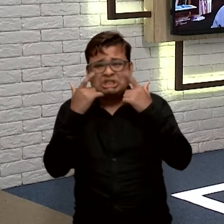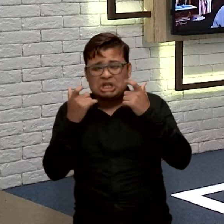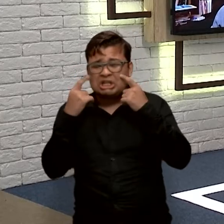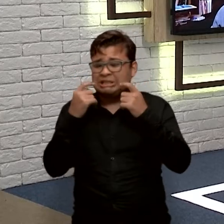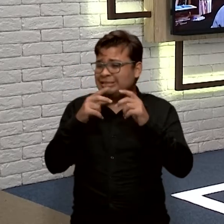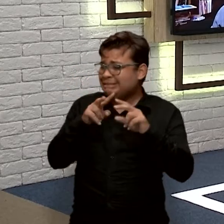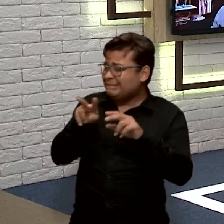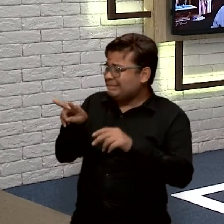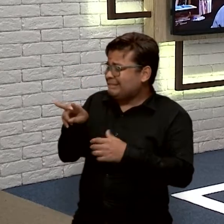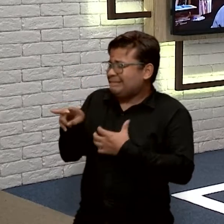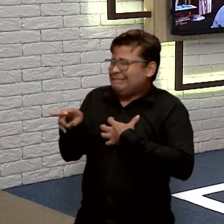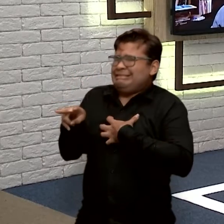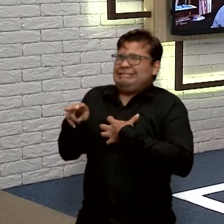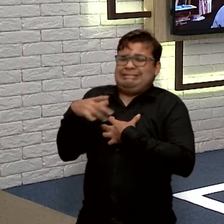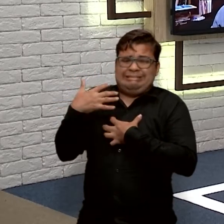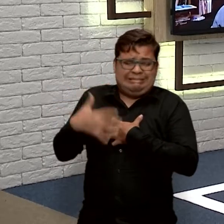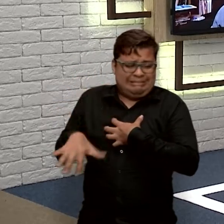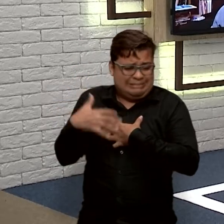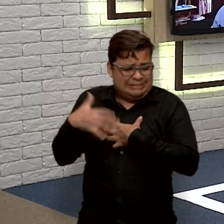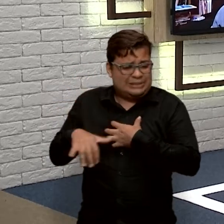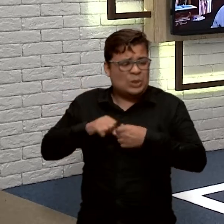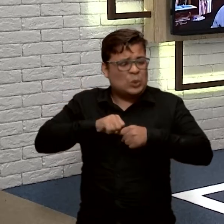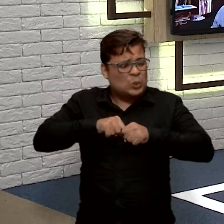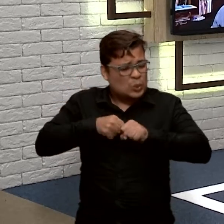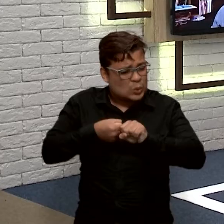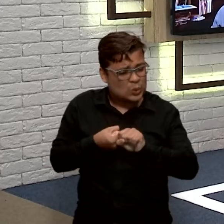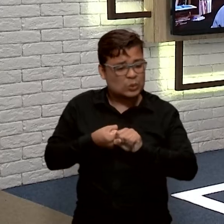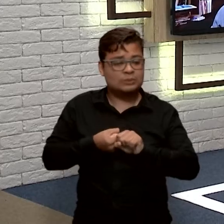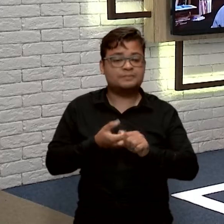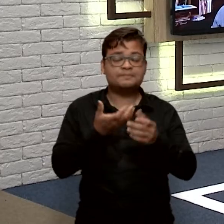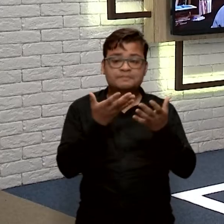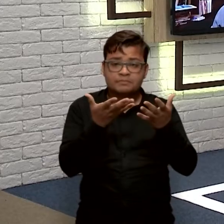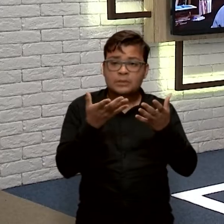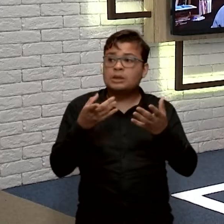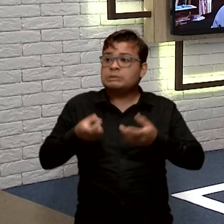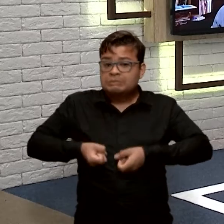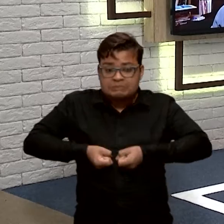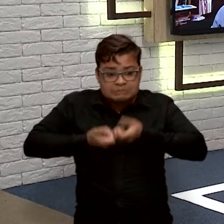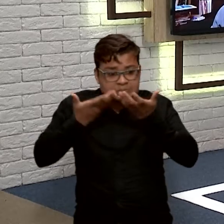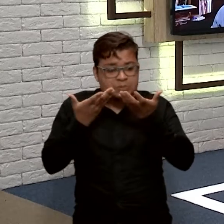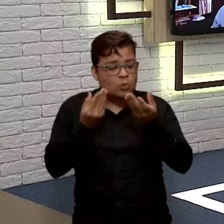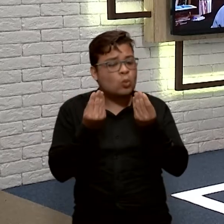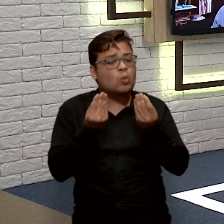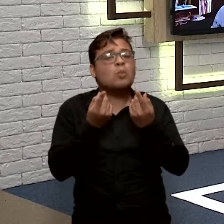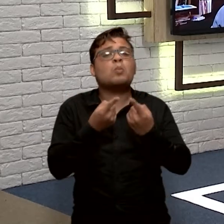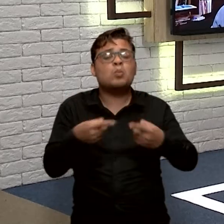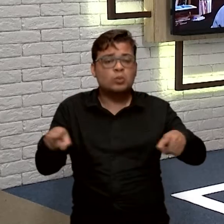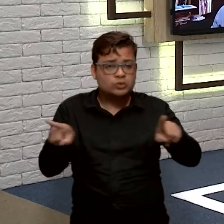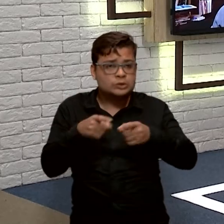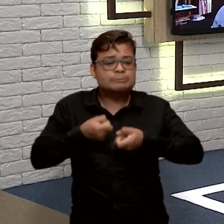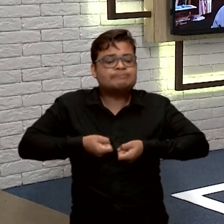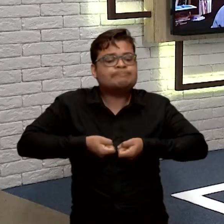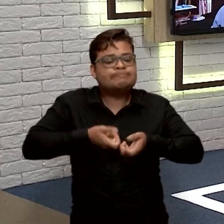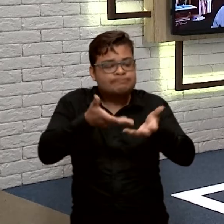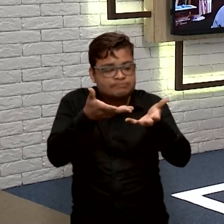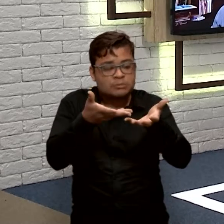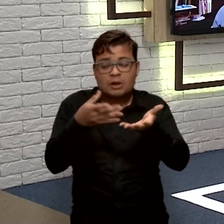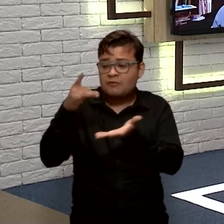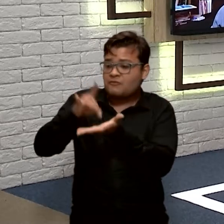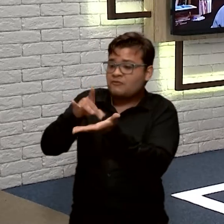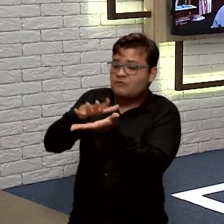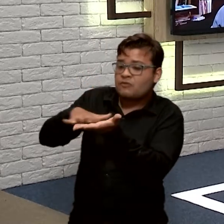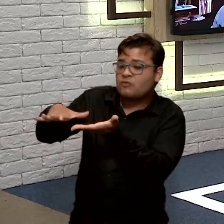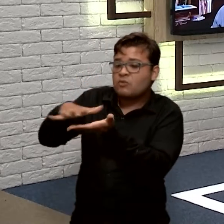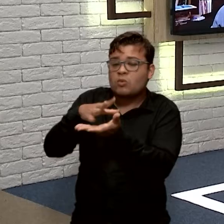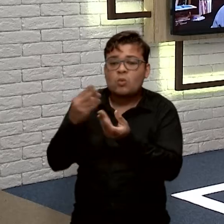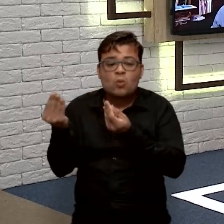Uma expressão muito forte que eles conseguem através da música para exprimir essa realidade, né? O que eles estão vivendo ali e o que eles